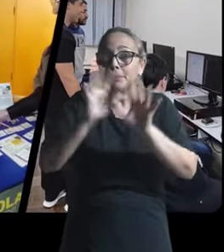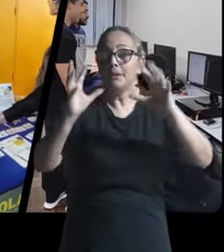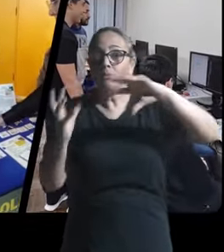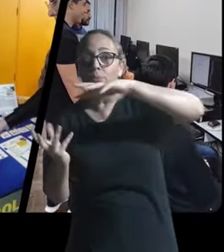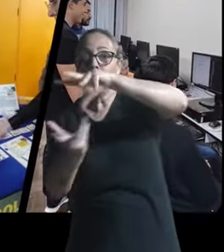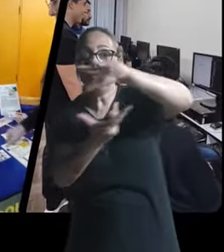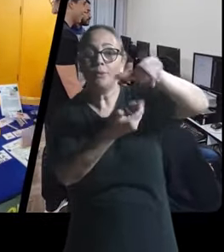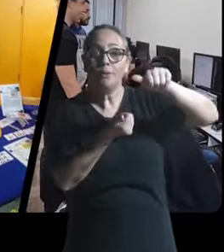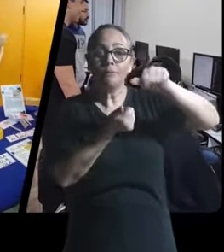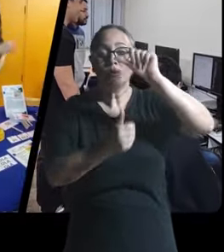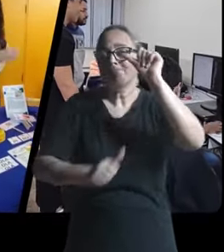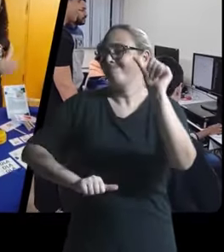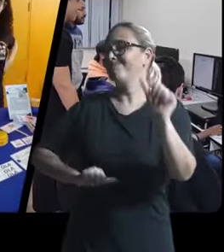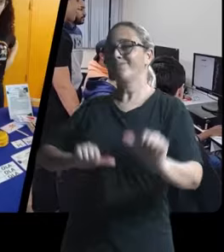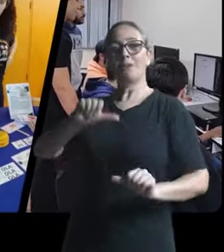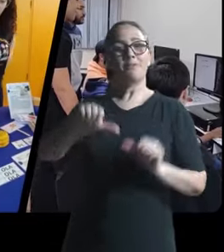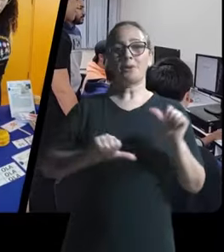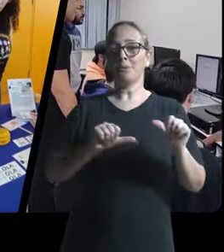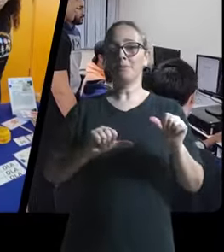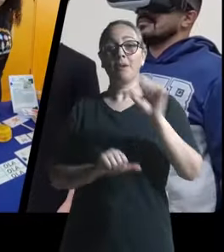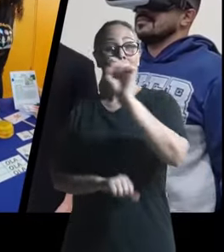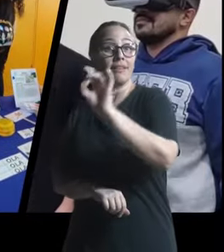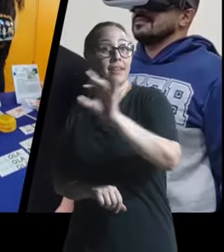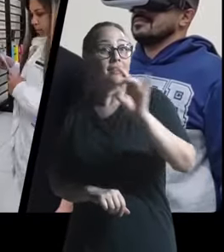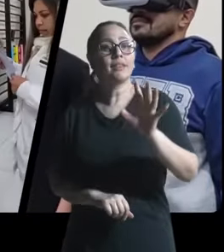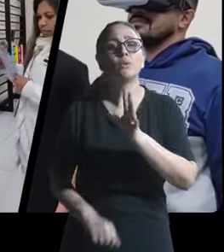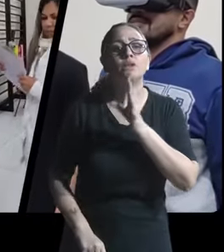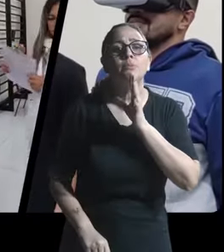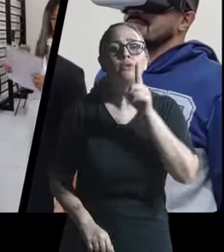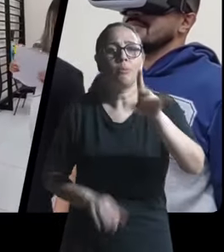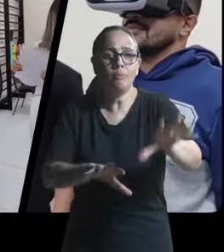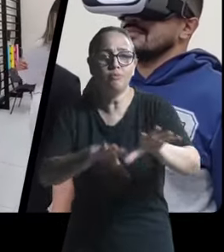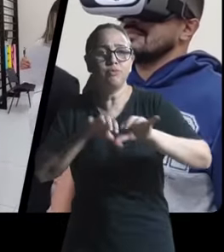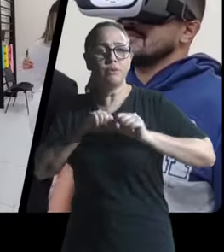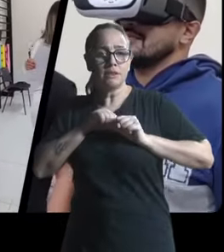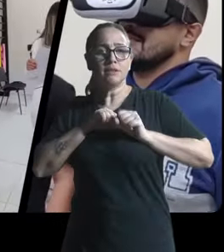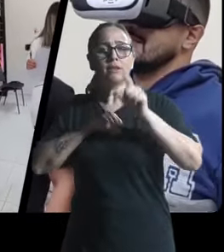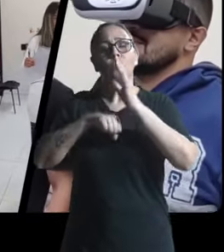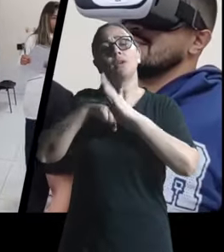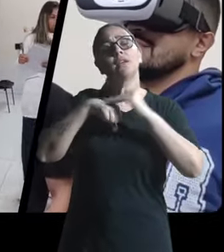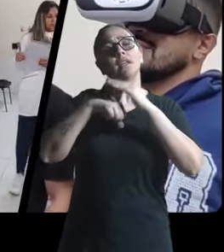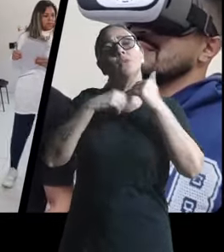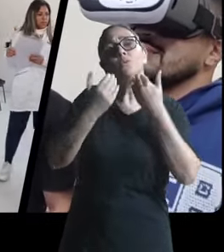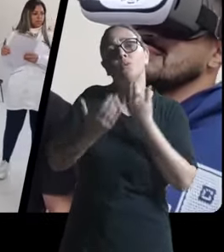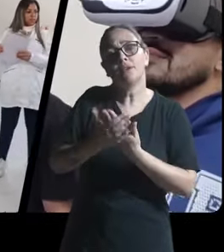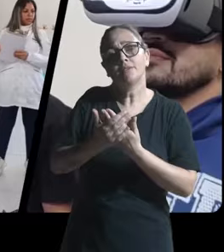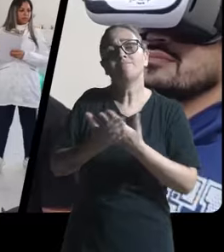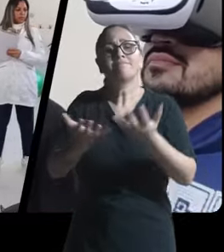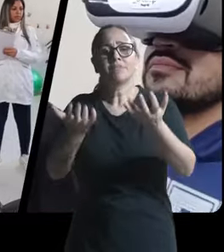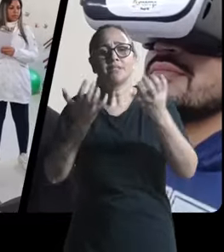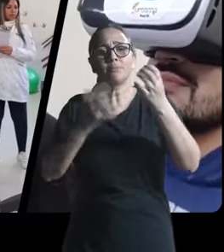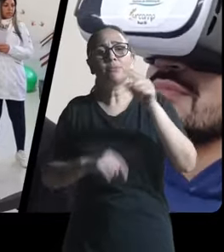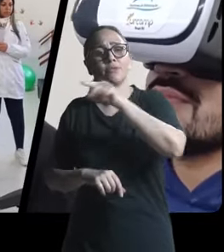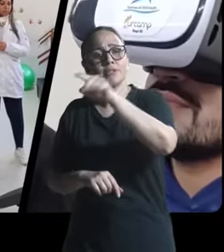aula e agora abrilhanta o mundo com a sua sede de transformação. E cada conhecimento que você absorve, querido